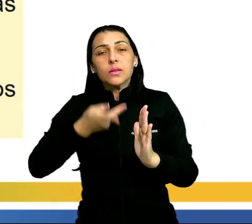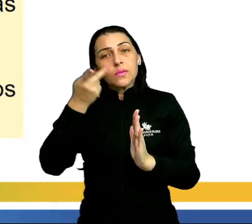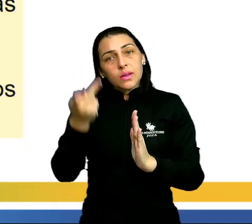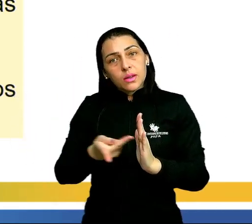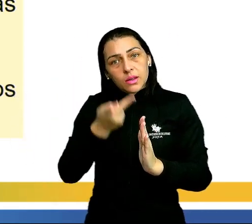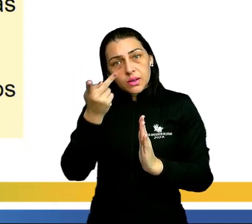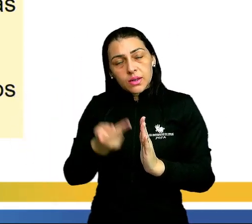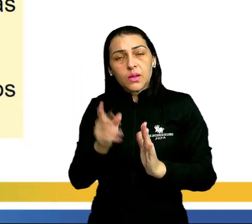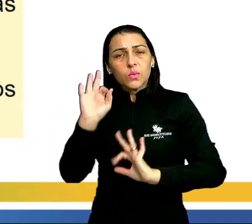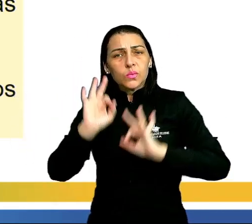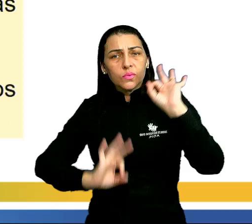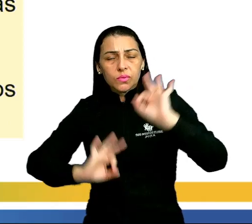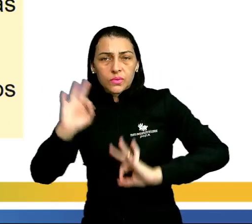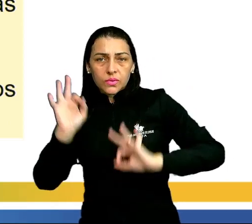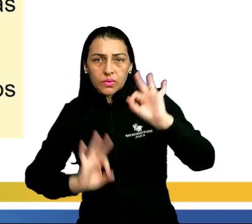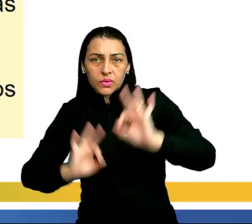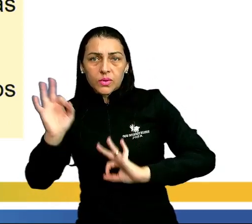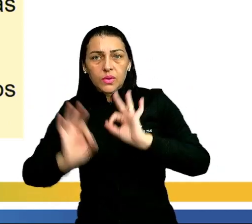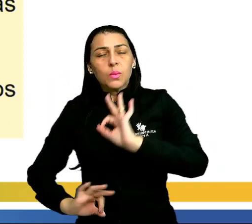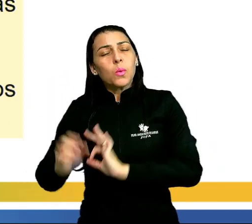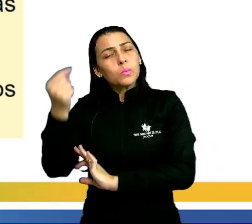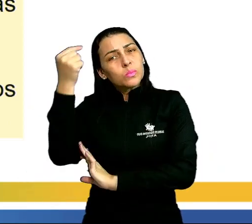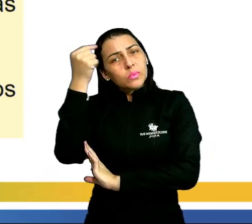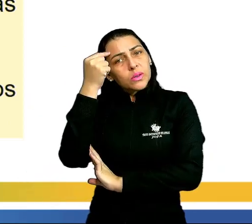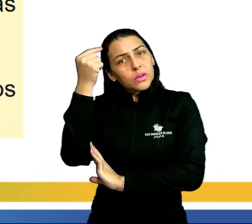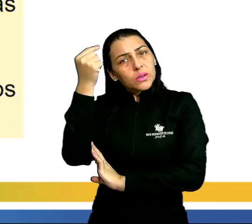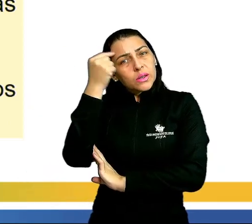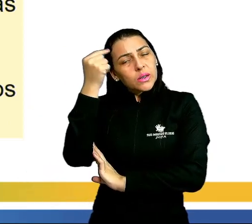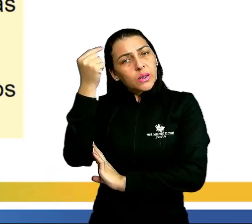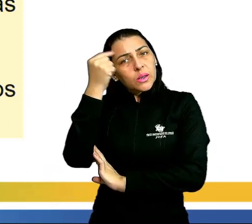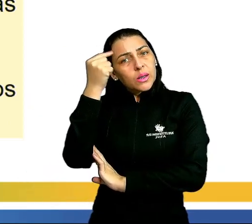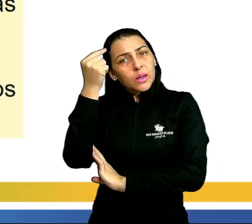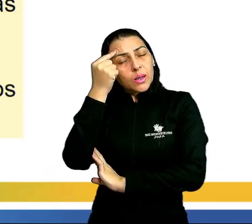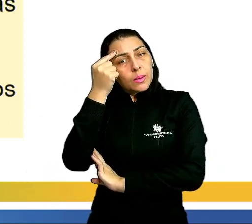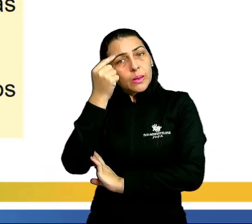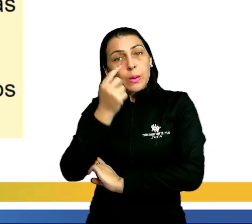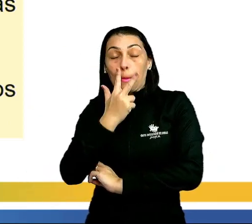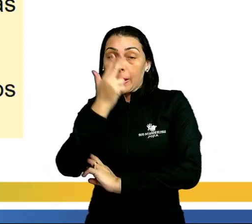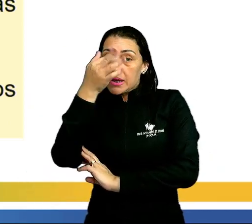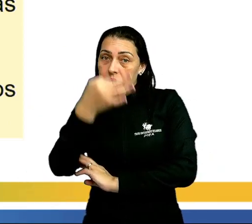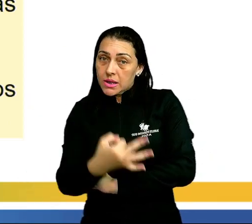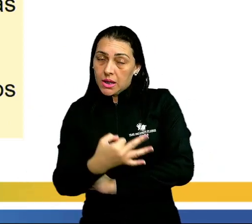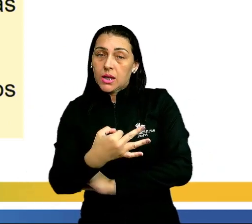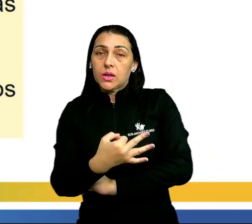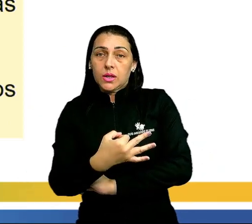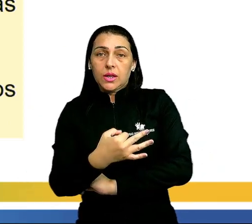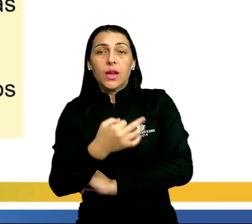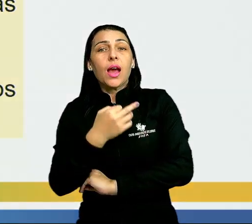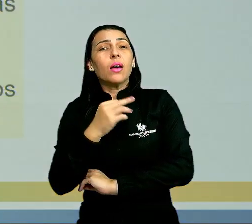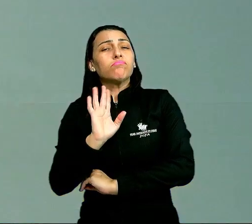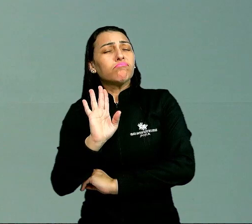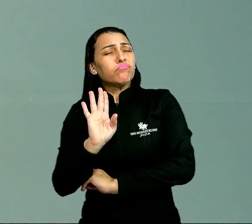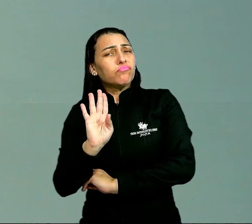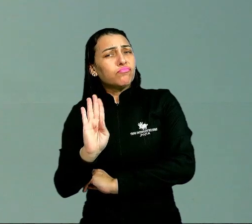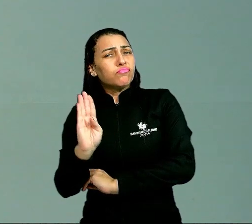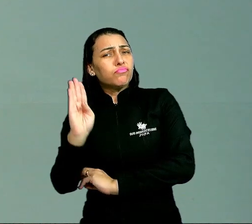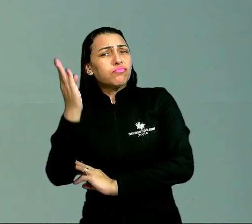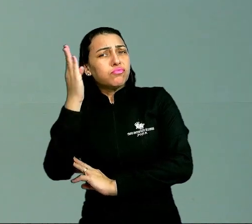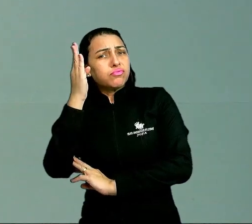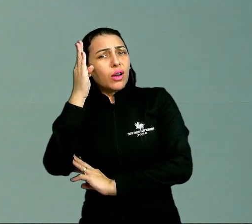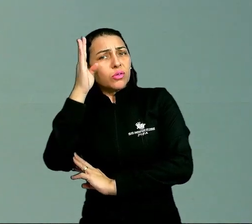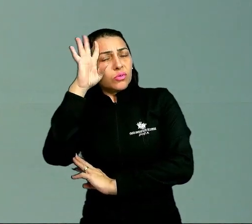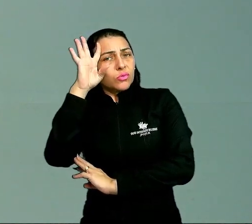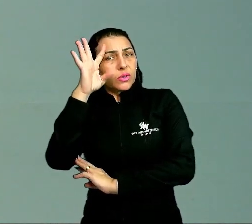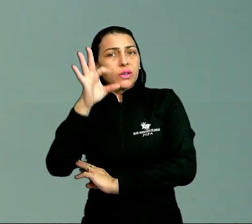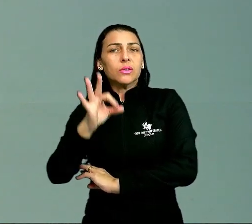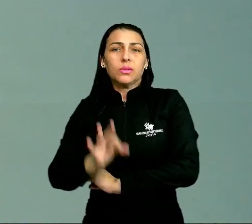falácias são construídas por raciocínios aparentemente corretos que levam a falsas conclusões. Então, o